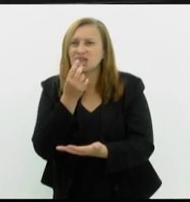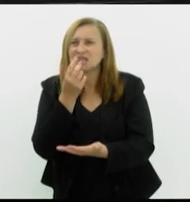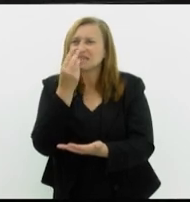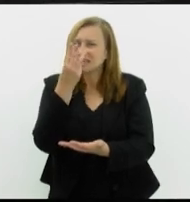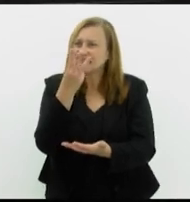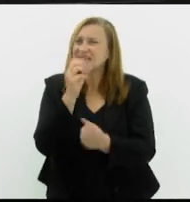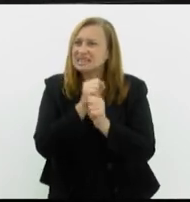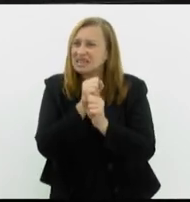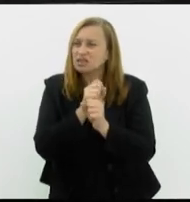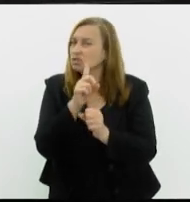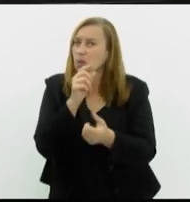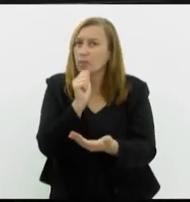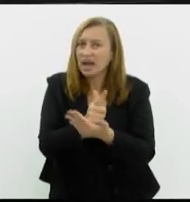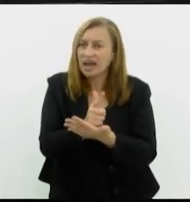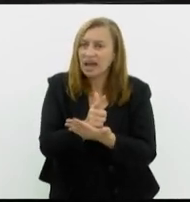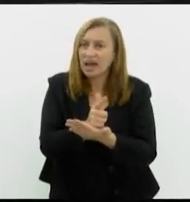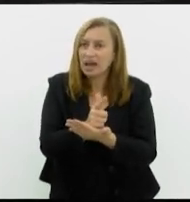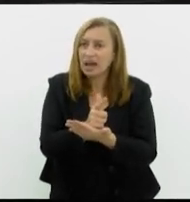3 anos,